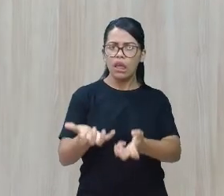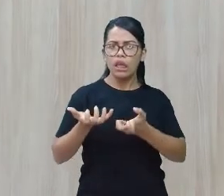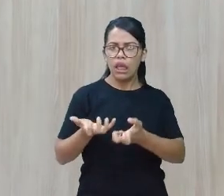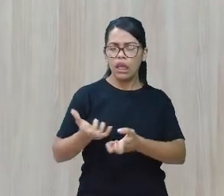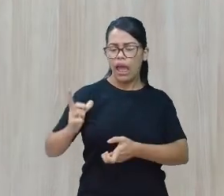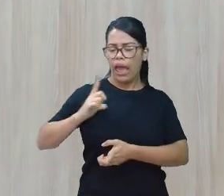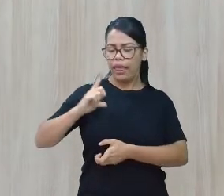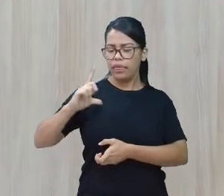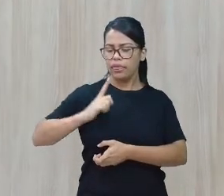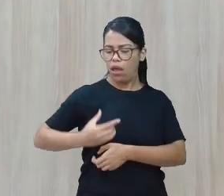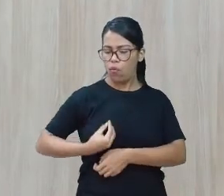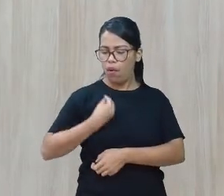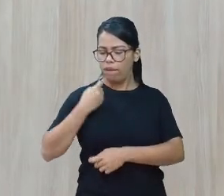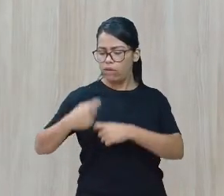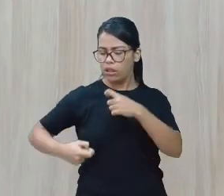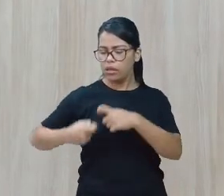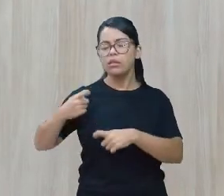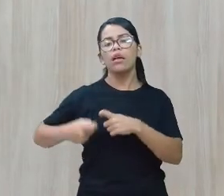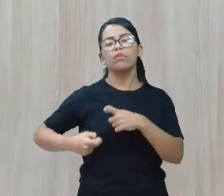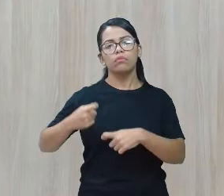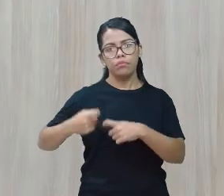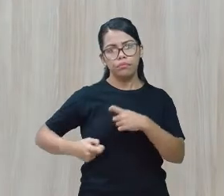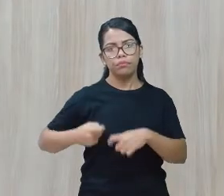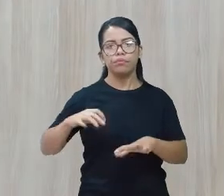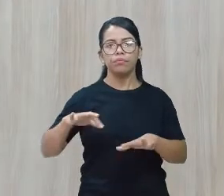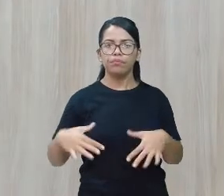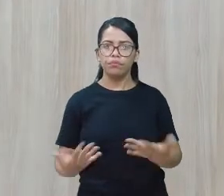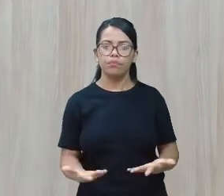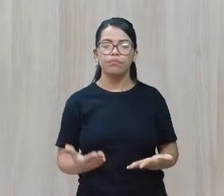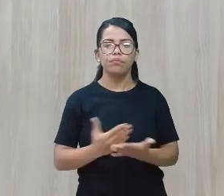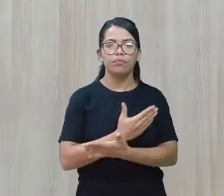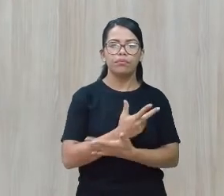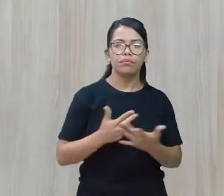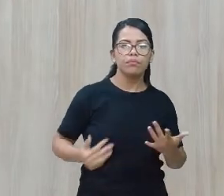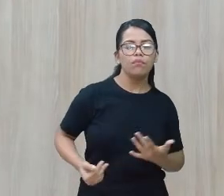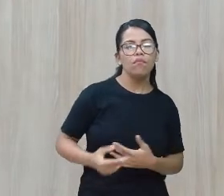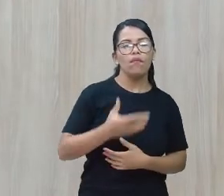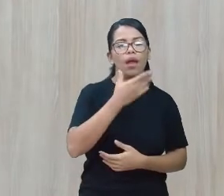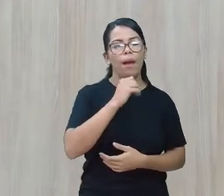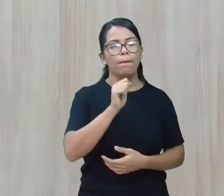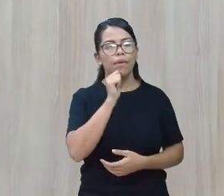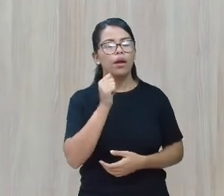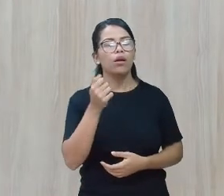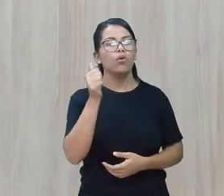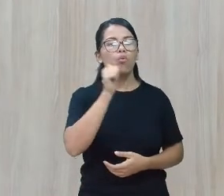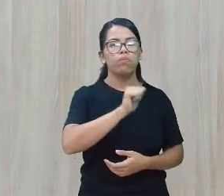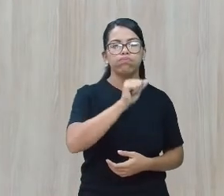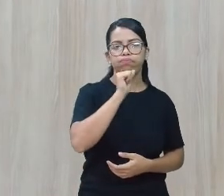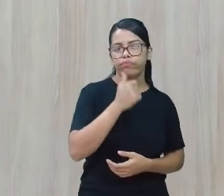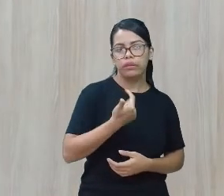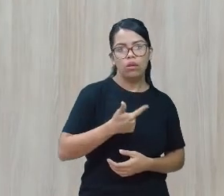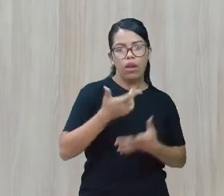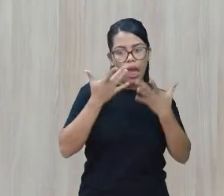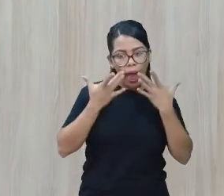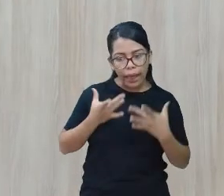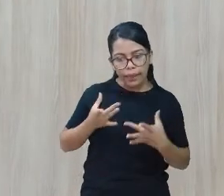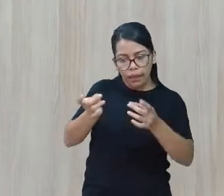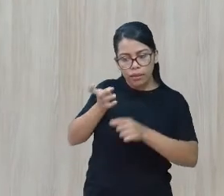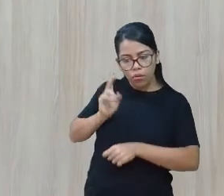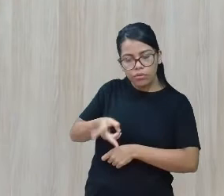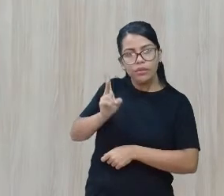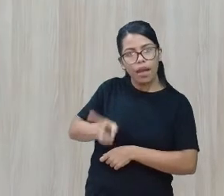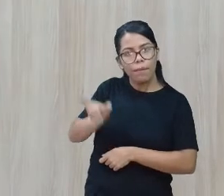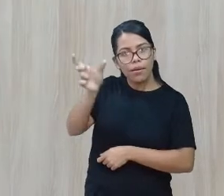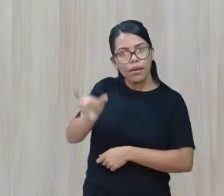muito afastados, trabalhando para o sustento, uma vida de corre-corre, como em aulas anteriores nós vimos, e aí não